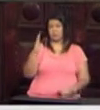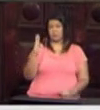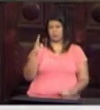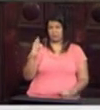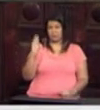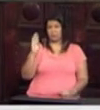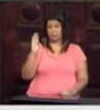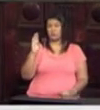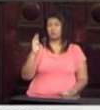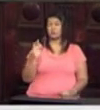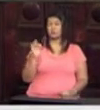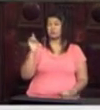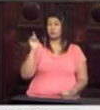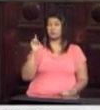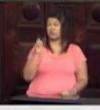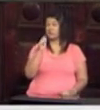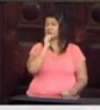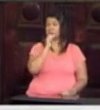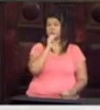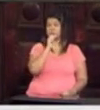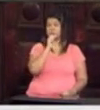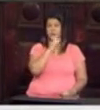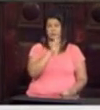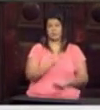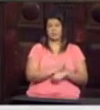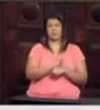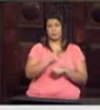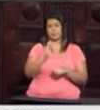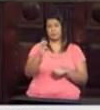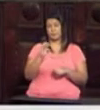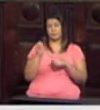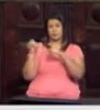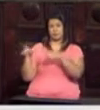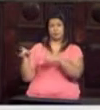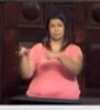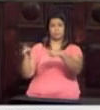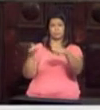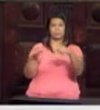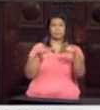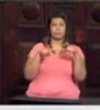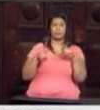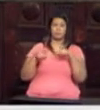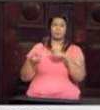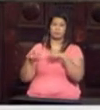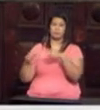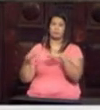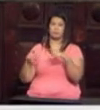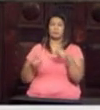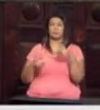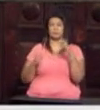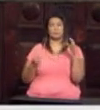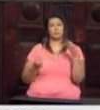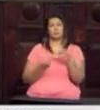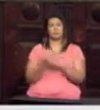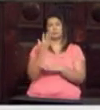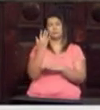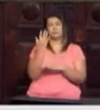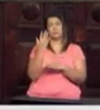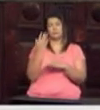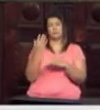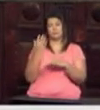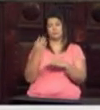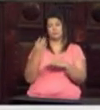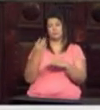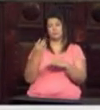a ausência do Estado nesses locais, criando aquilo que ele denomina um